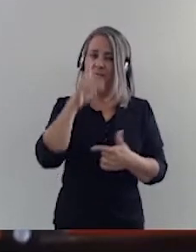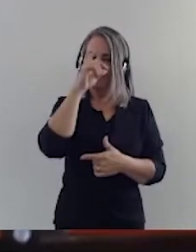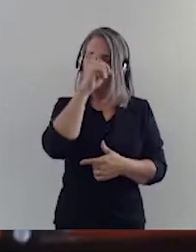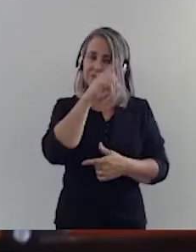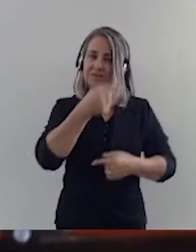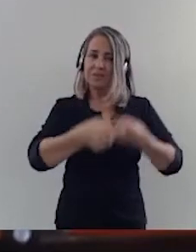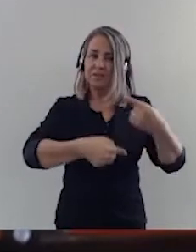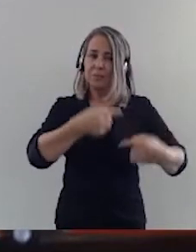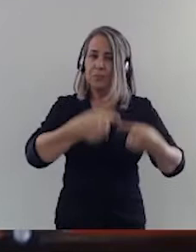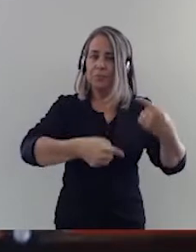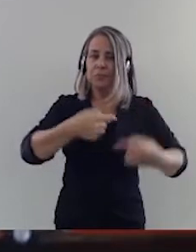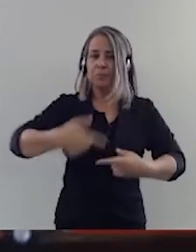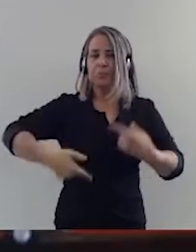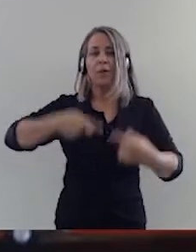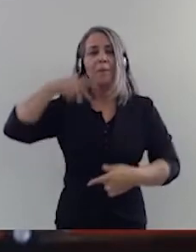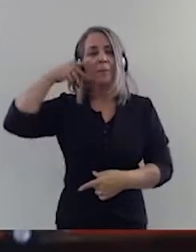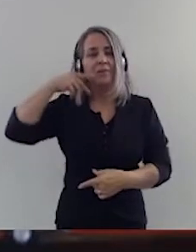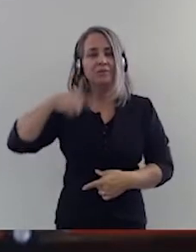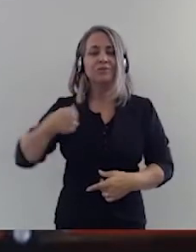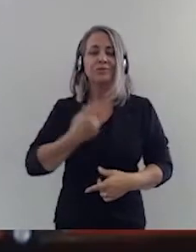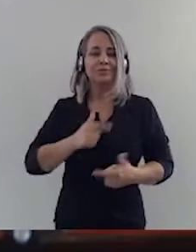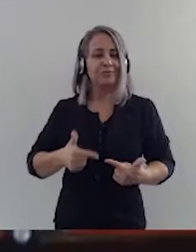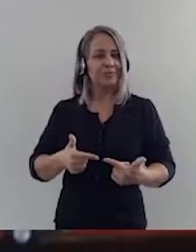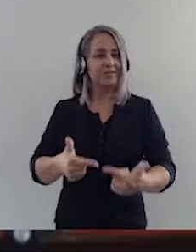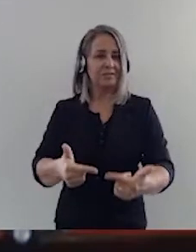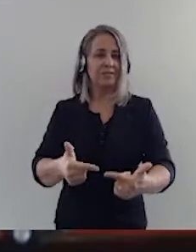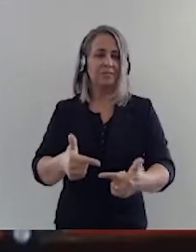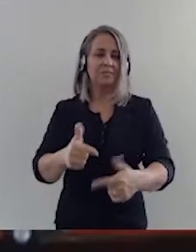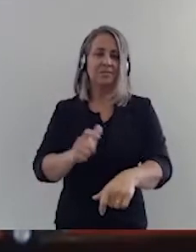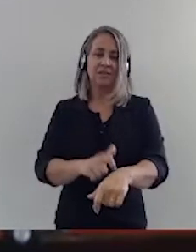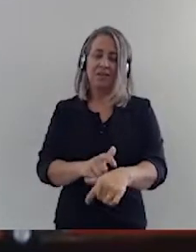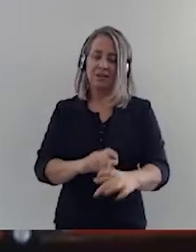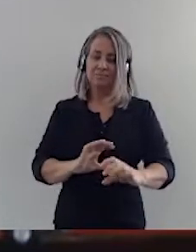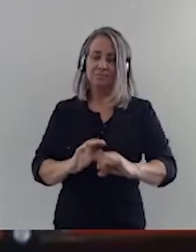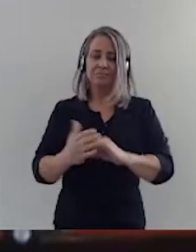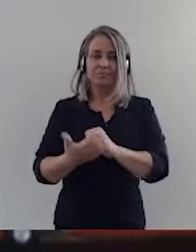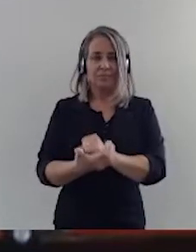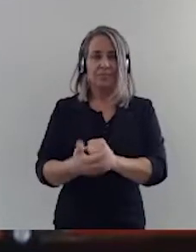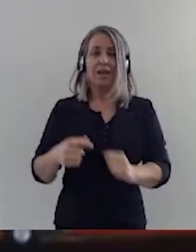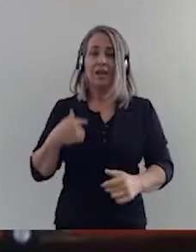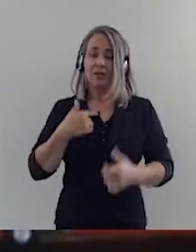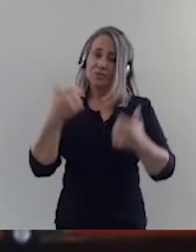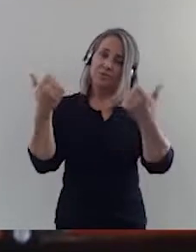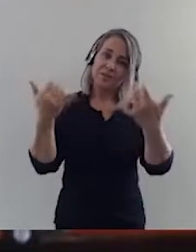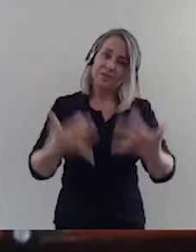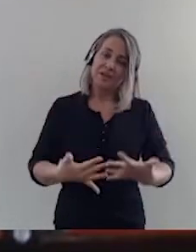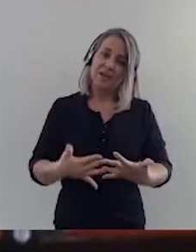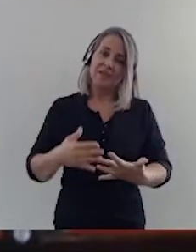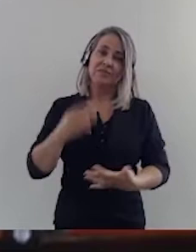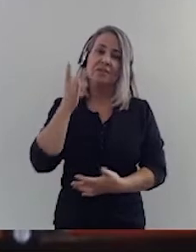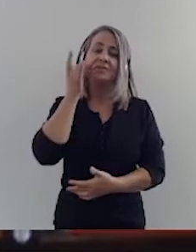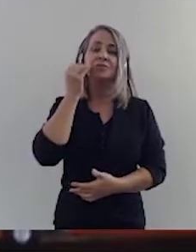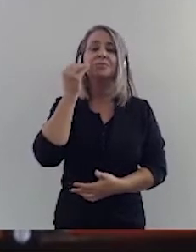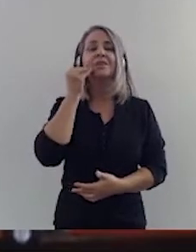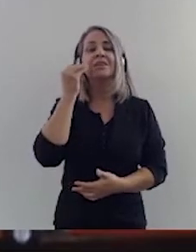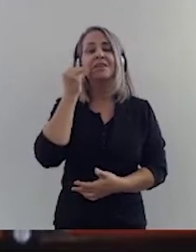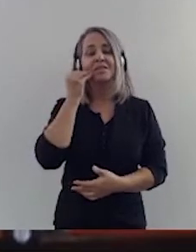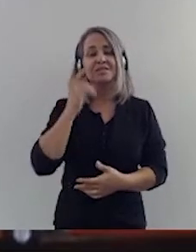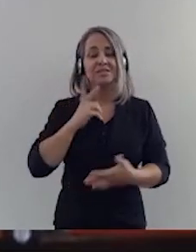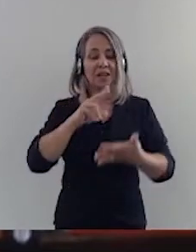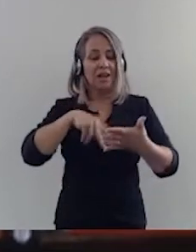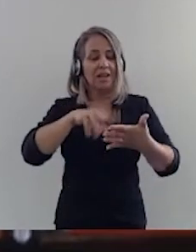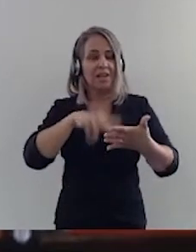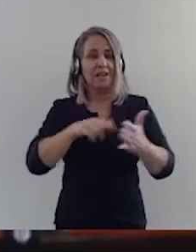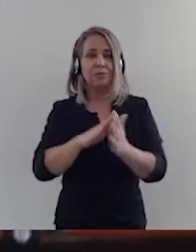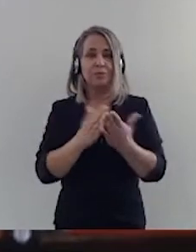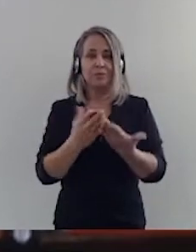nós enfrentamos em meio à pandemia. E eu relatava naquela oportunidade a experiência de ter lido uma obra magnífica